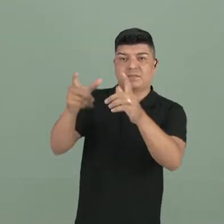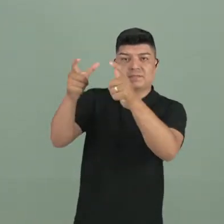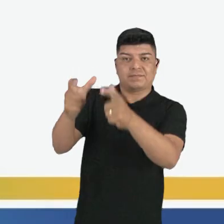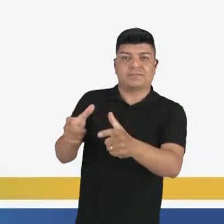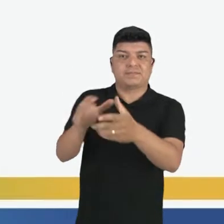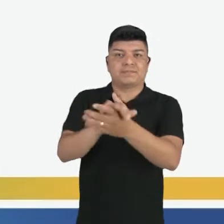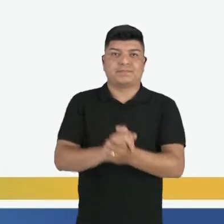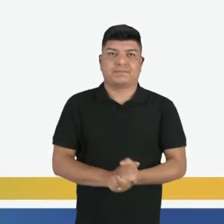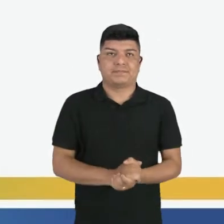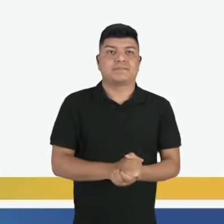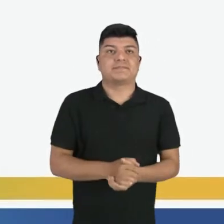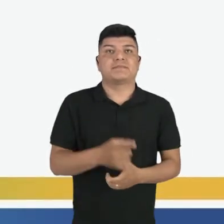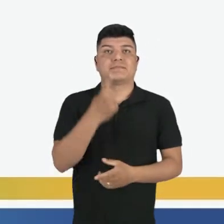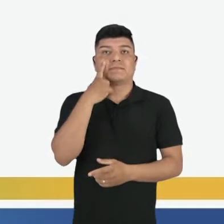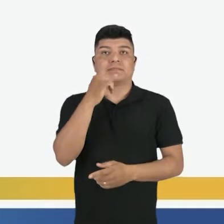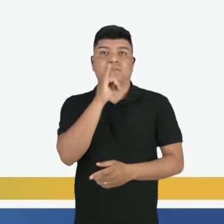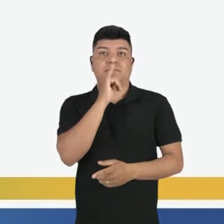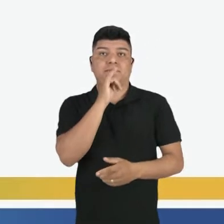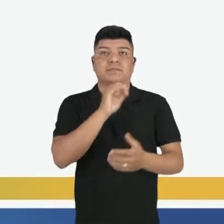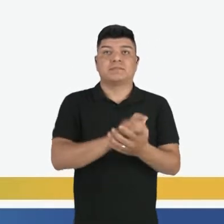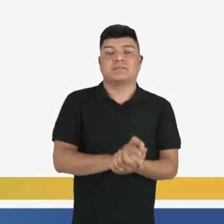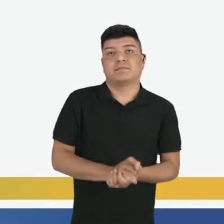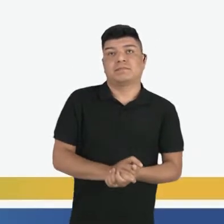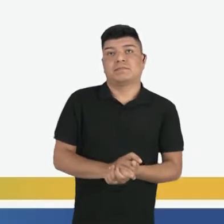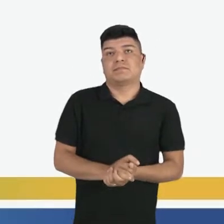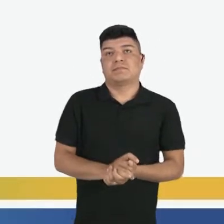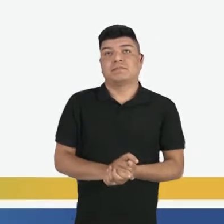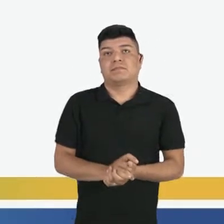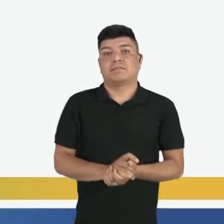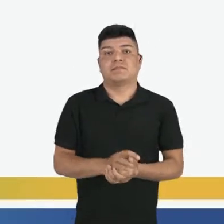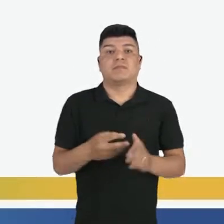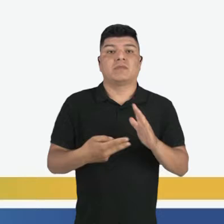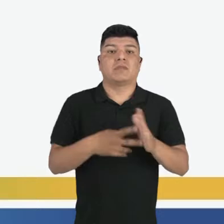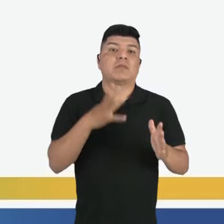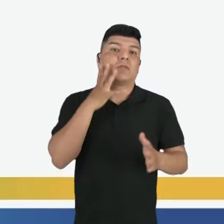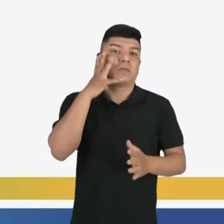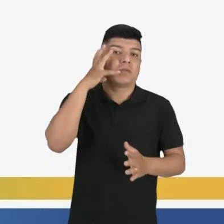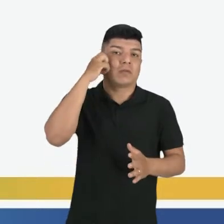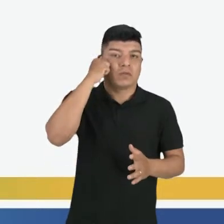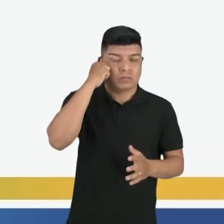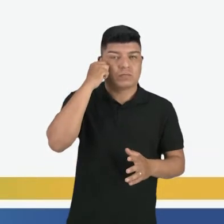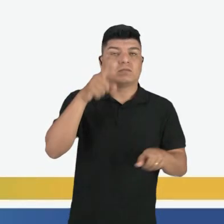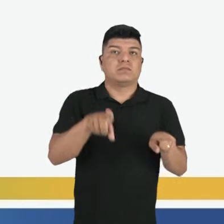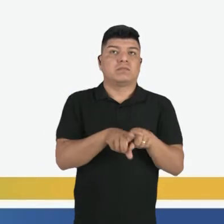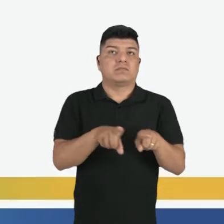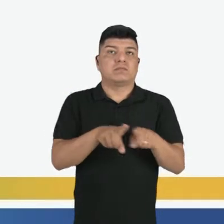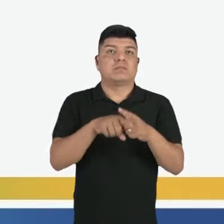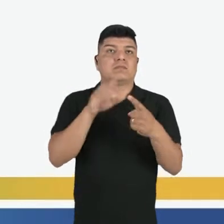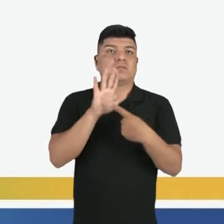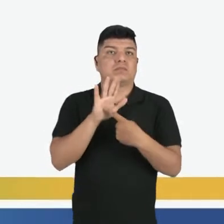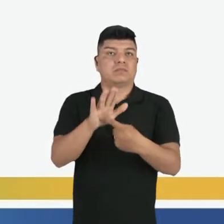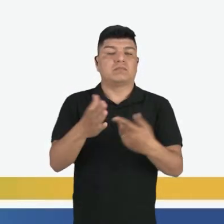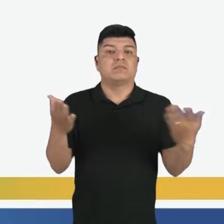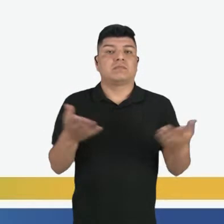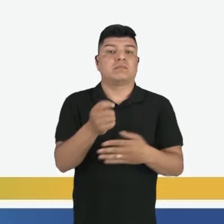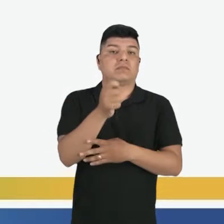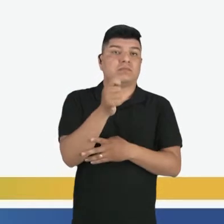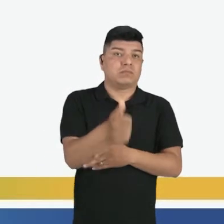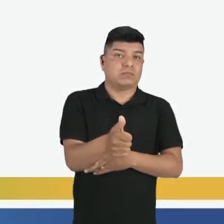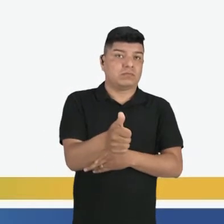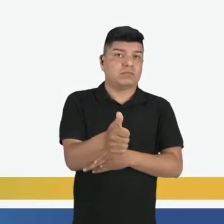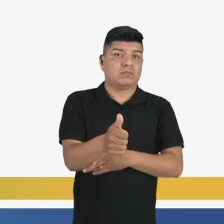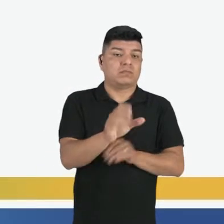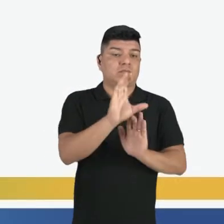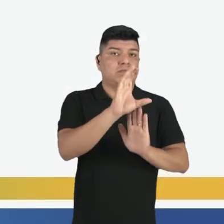lugar. Então, olha só, o que é patrimônio imaterial que foi citado agora há pouco